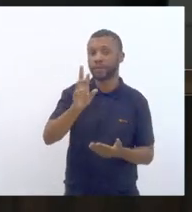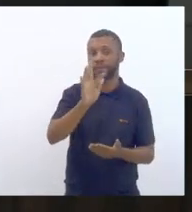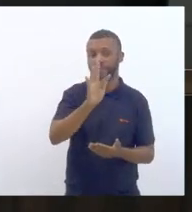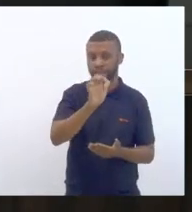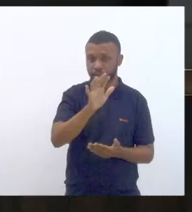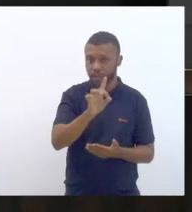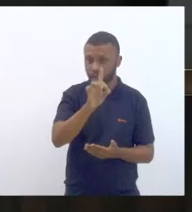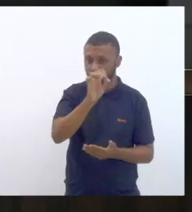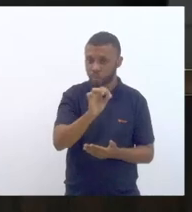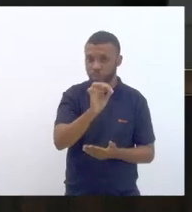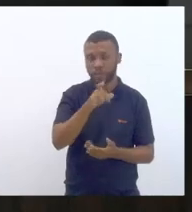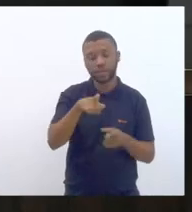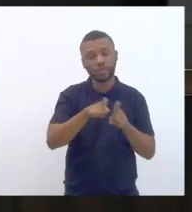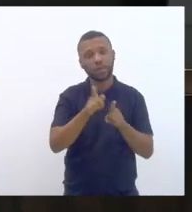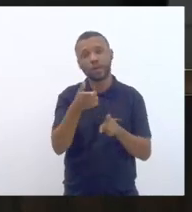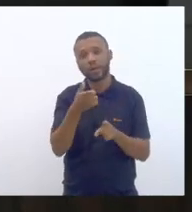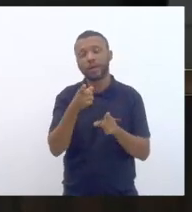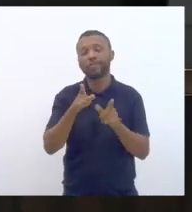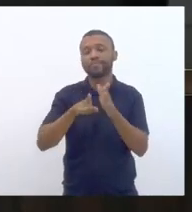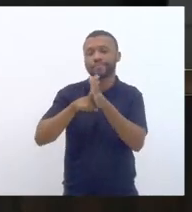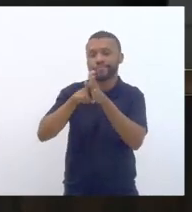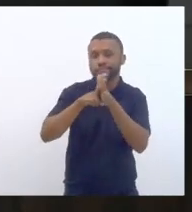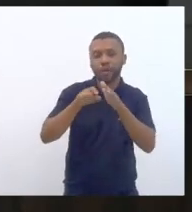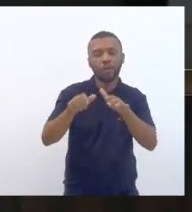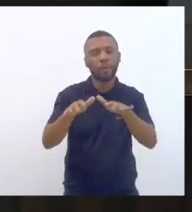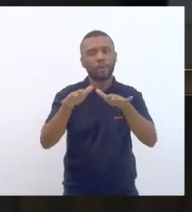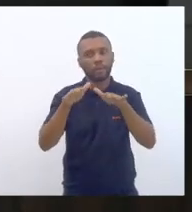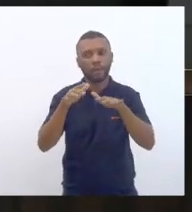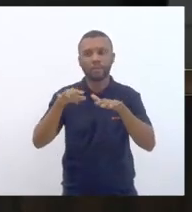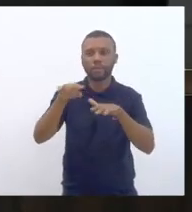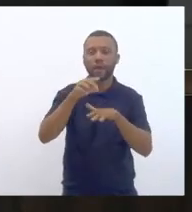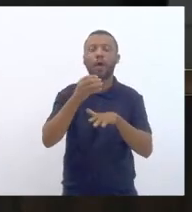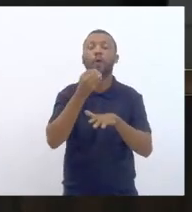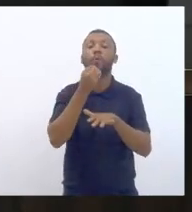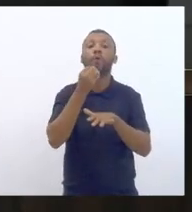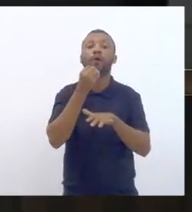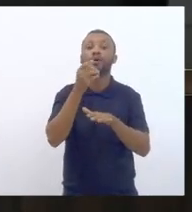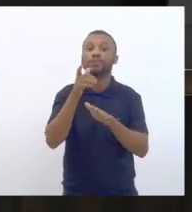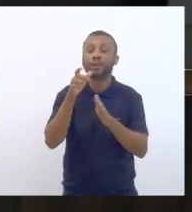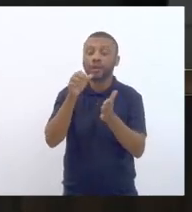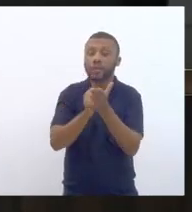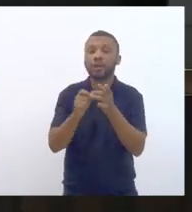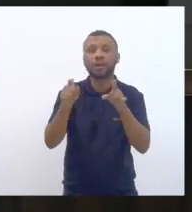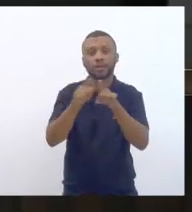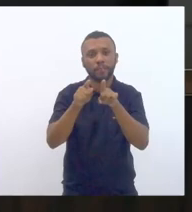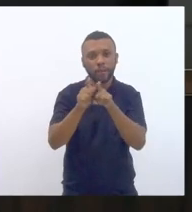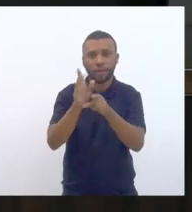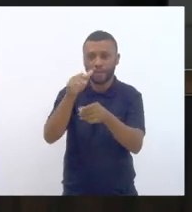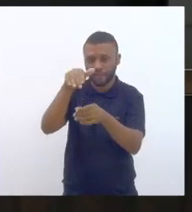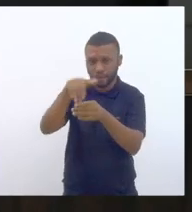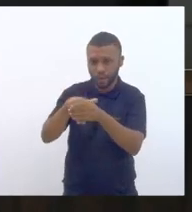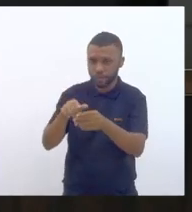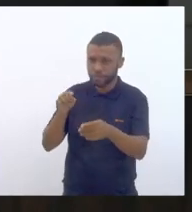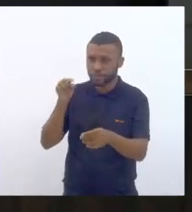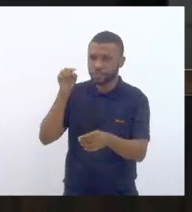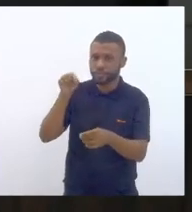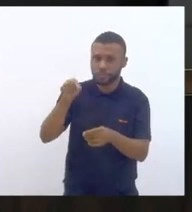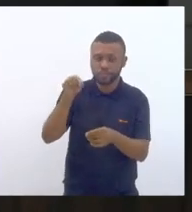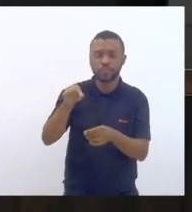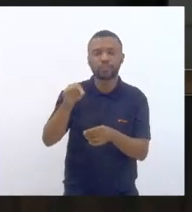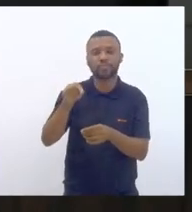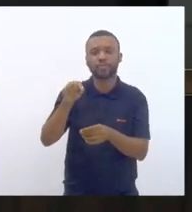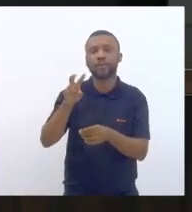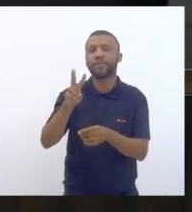E gostaria de consultar o plenário para ver a oportunidade de consignar também já o voto